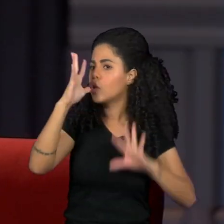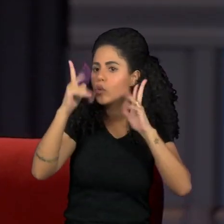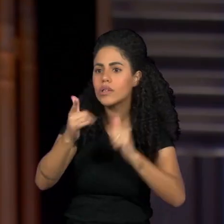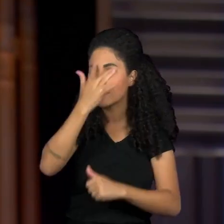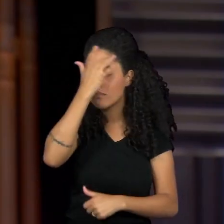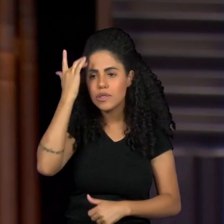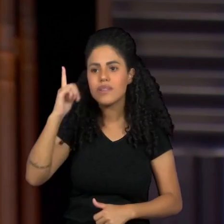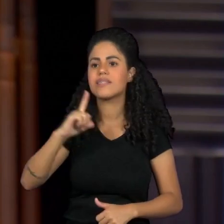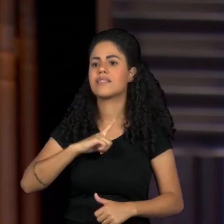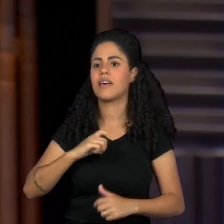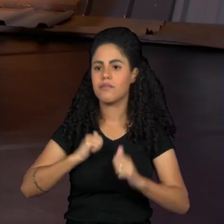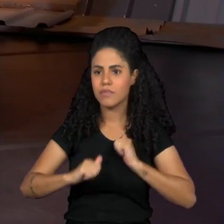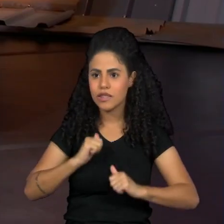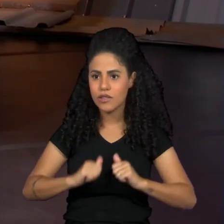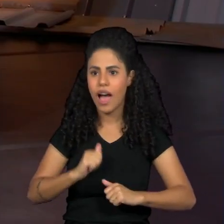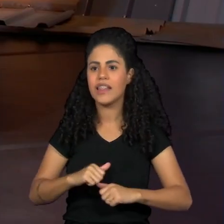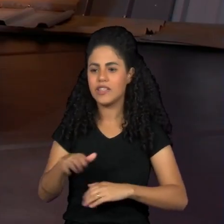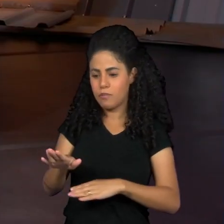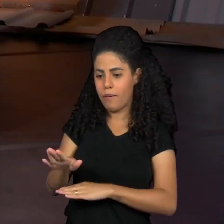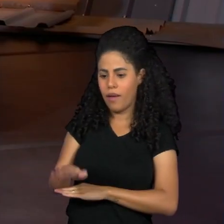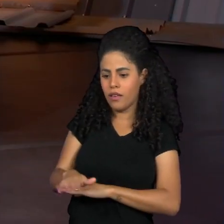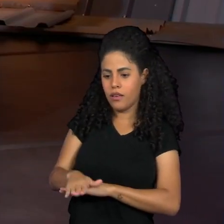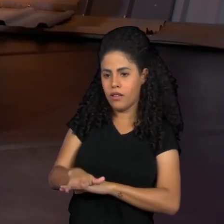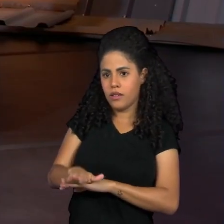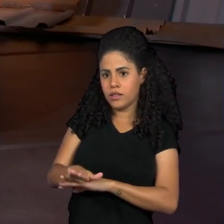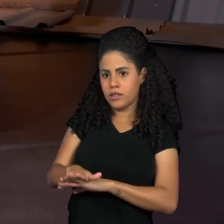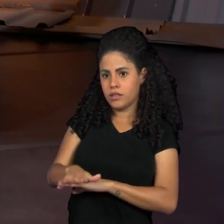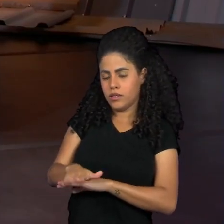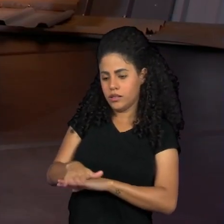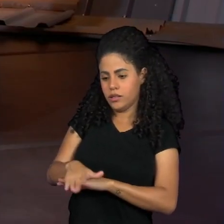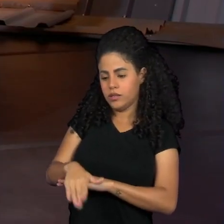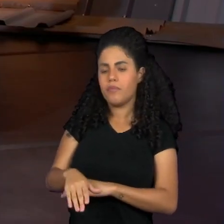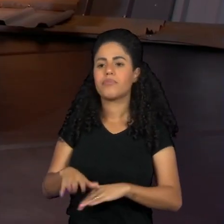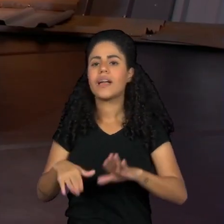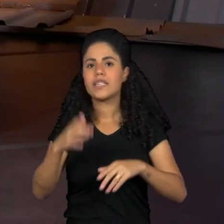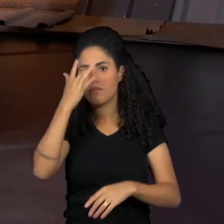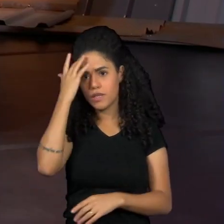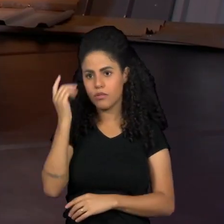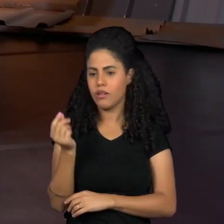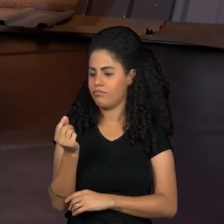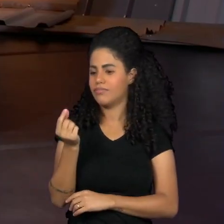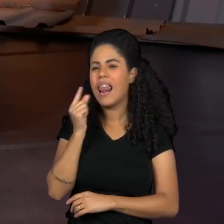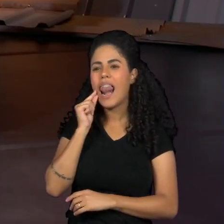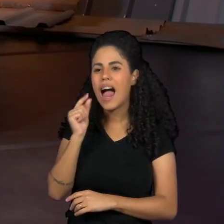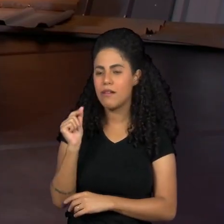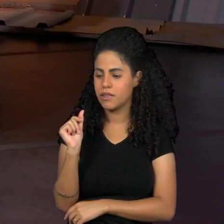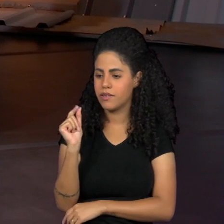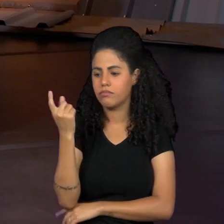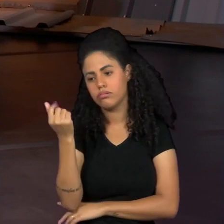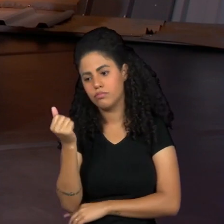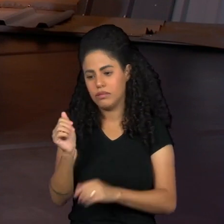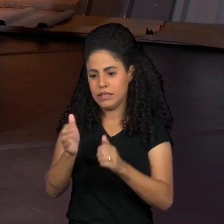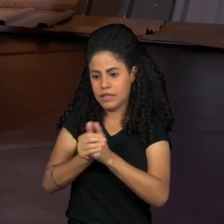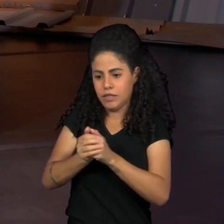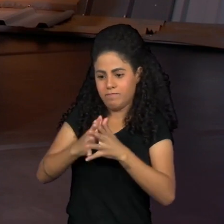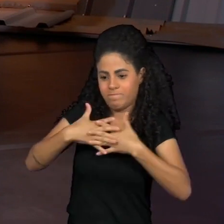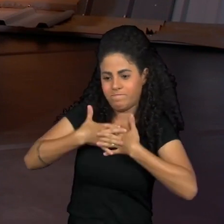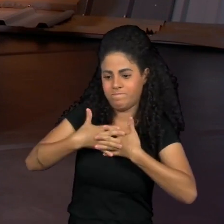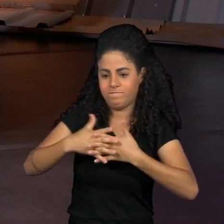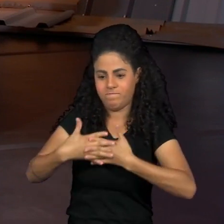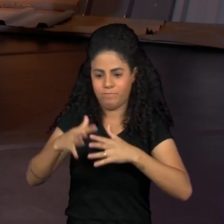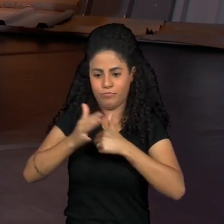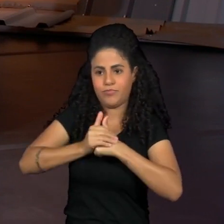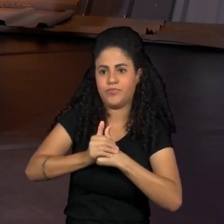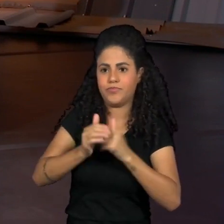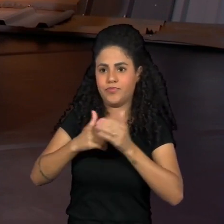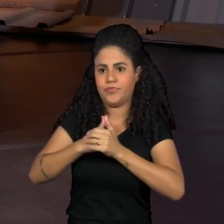ansioso, balançar o pezinho. Balançar o pezinho. Tem gente que fica rodando lápis, caneta, estralar dedo. O autista